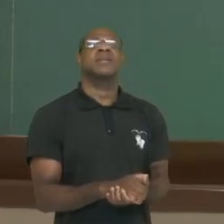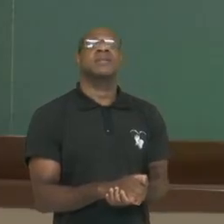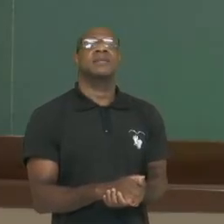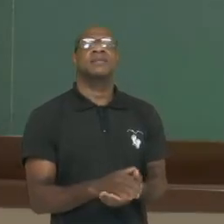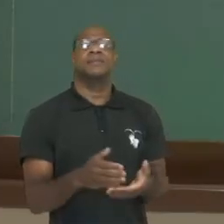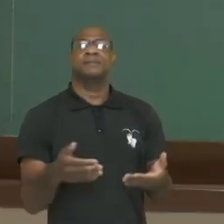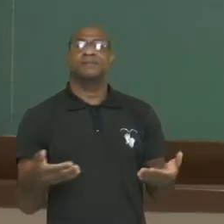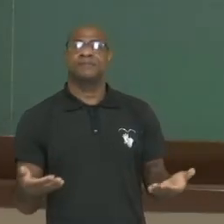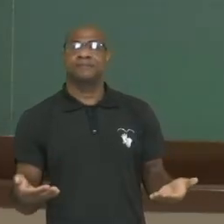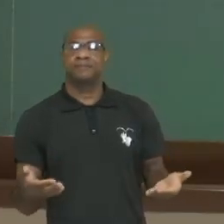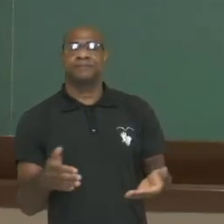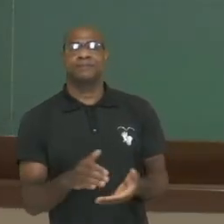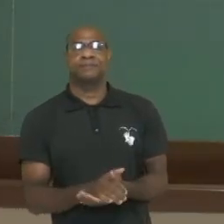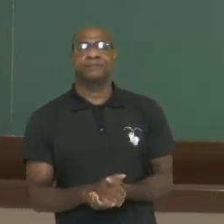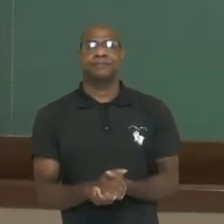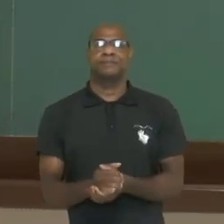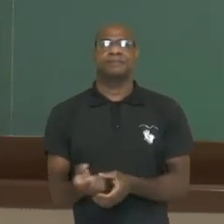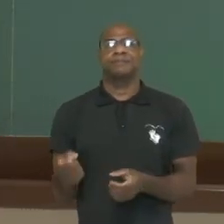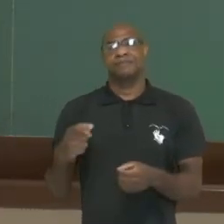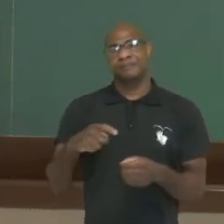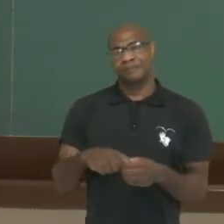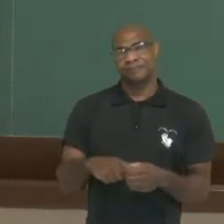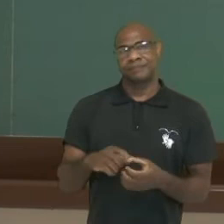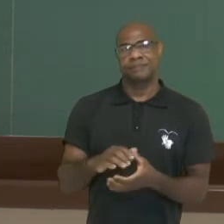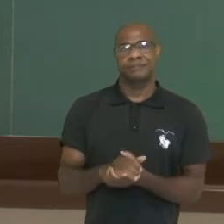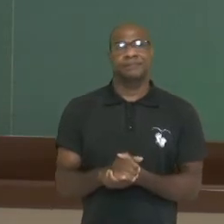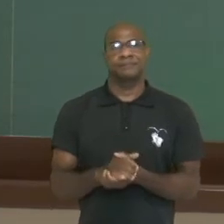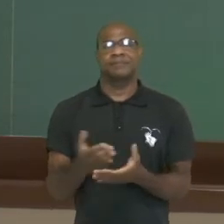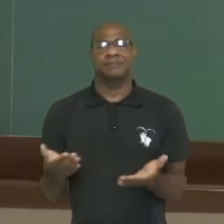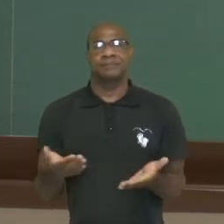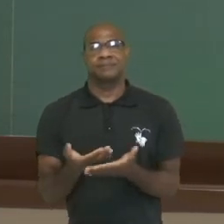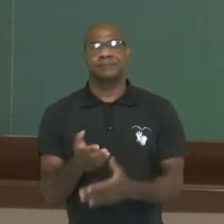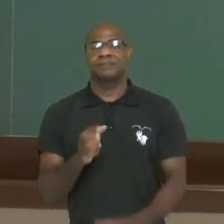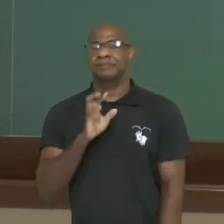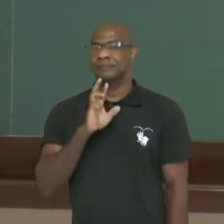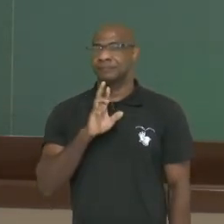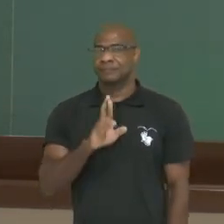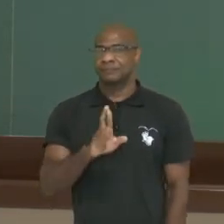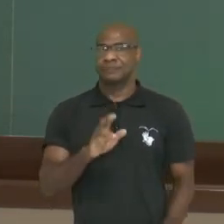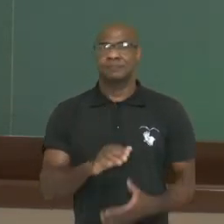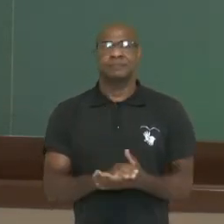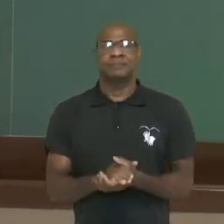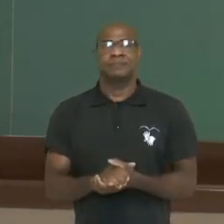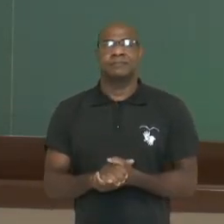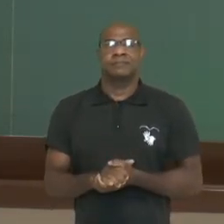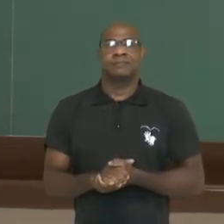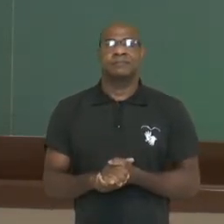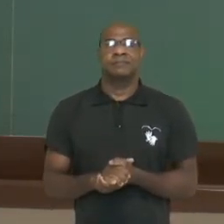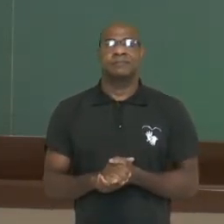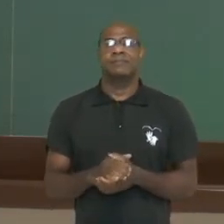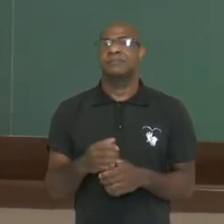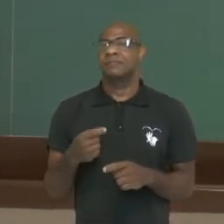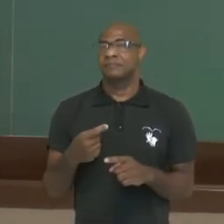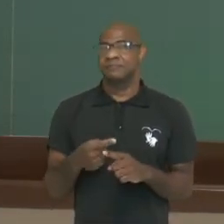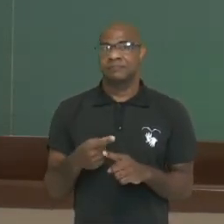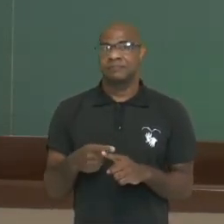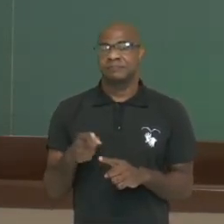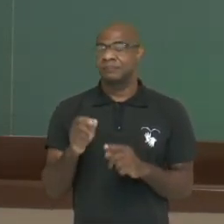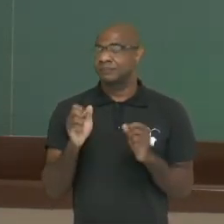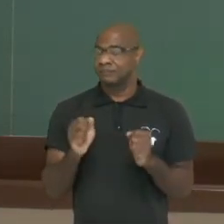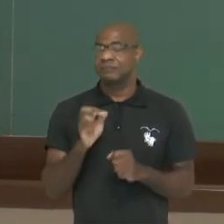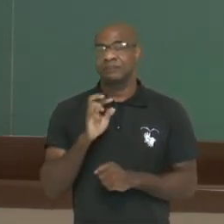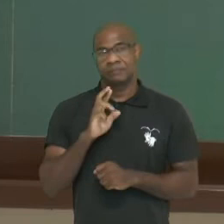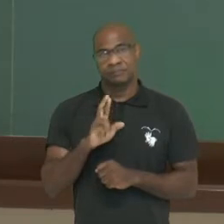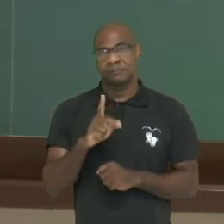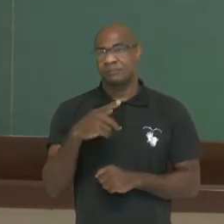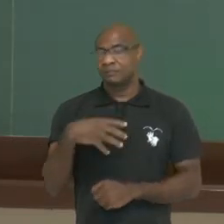Muito bem, retornamos e vamos à resposta. Sugestão de resposta, porque você pode responder da